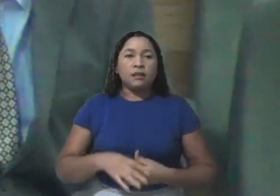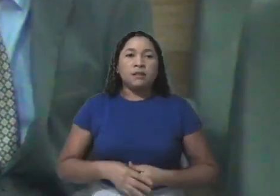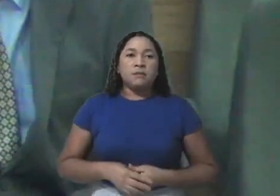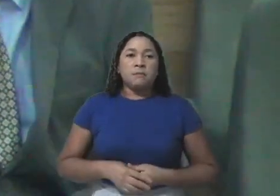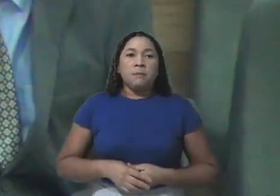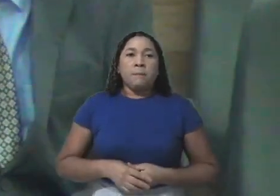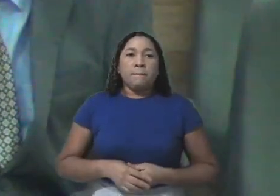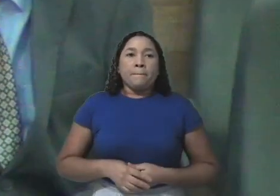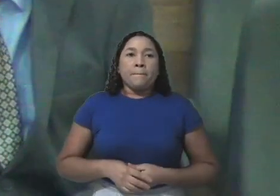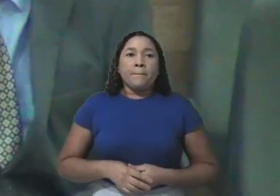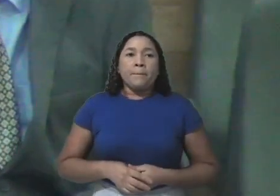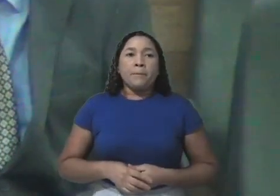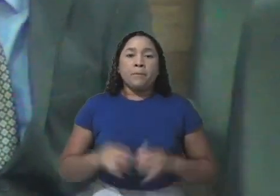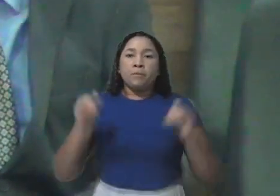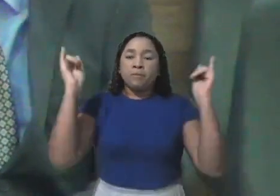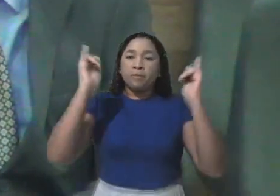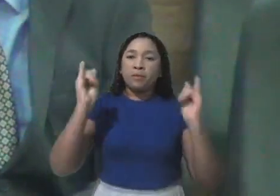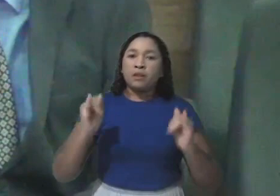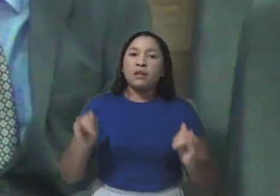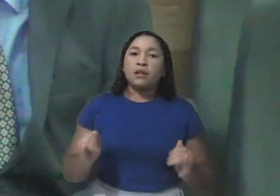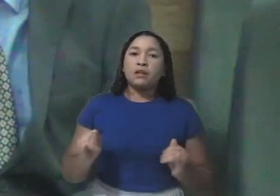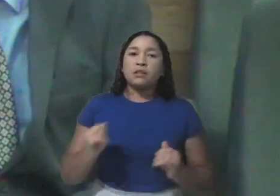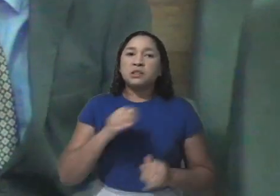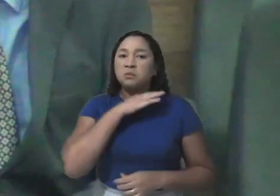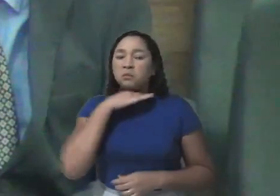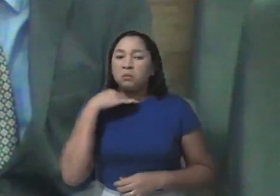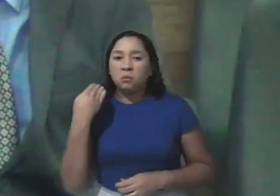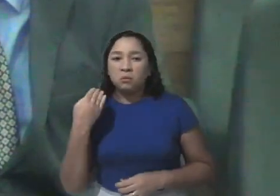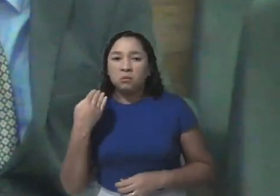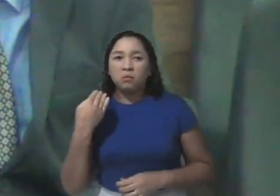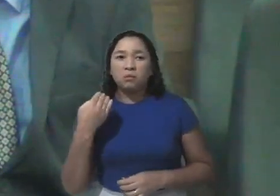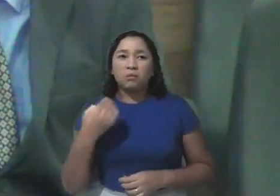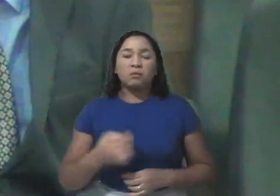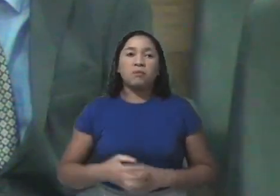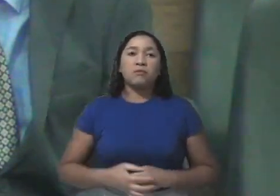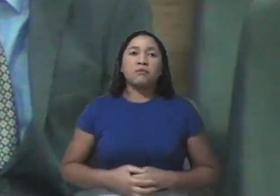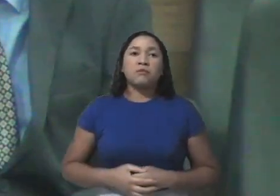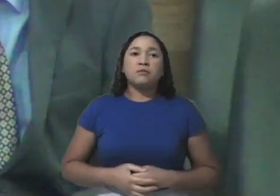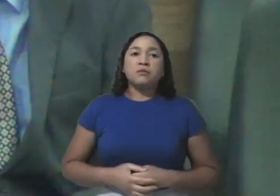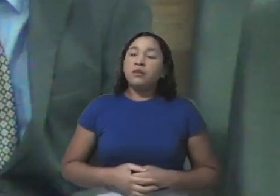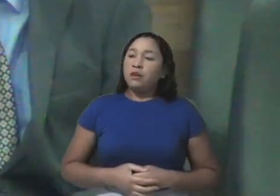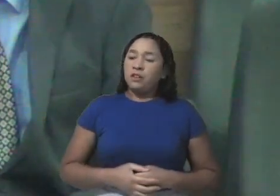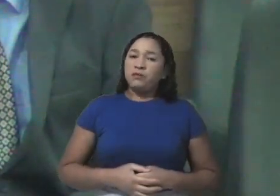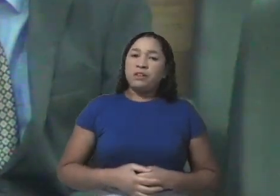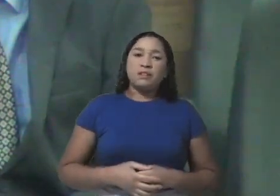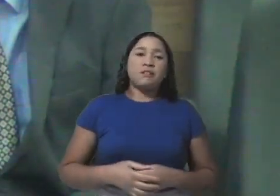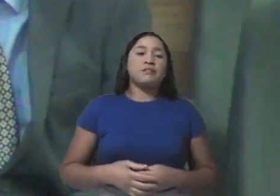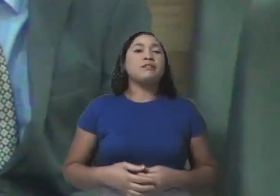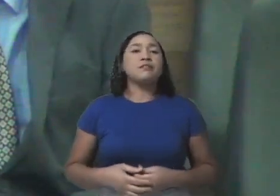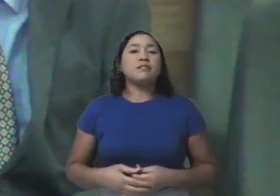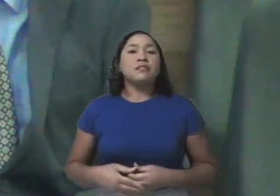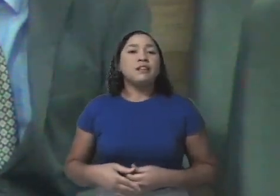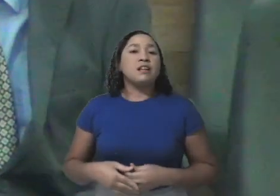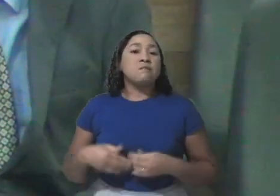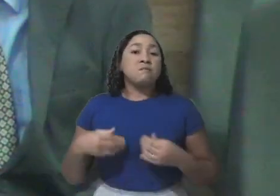ídolos e a fornicação. Se vos fizerem isto,